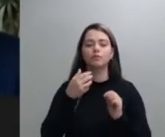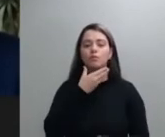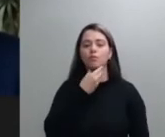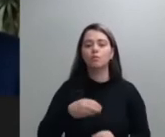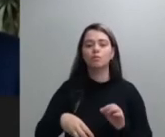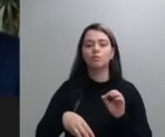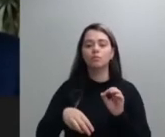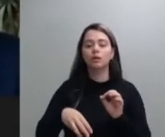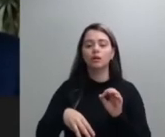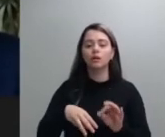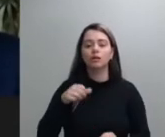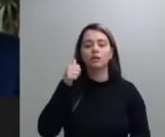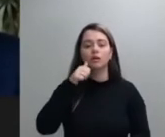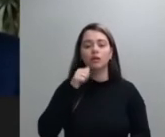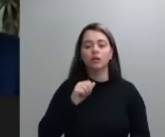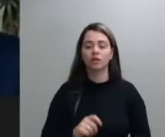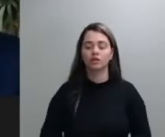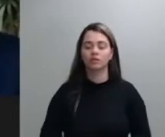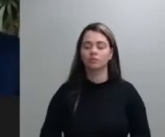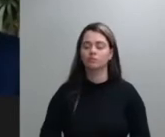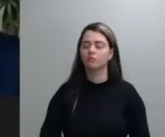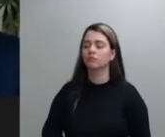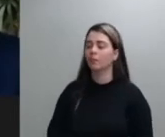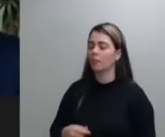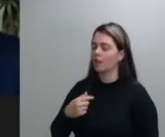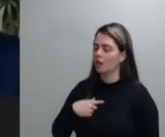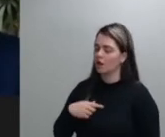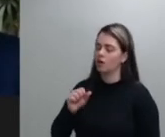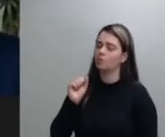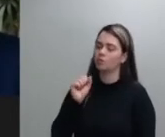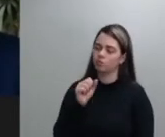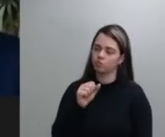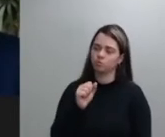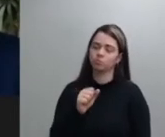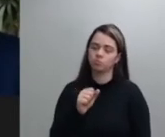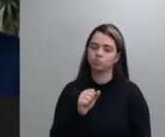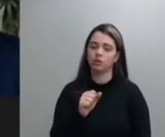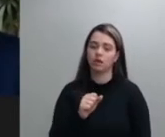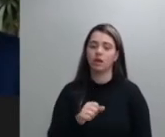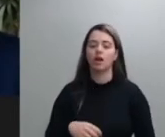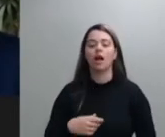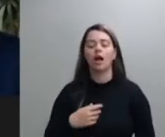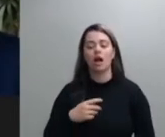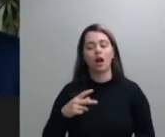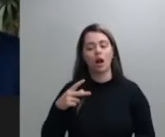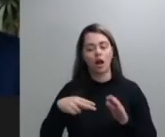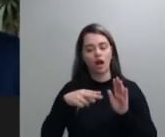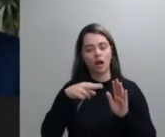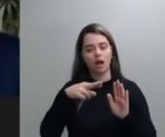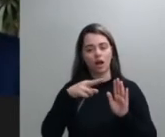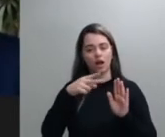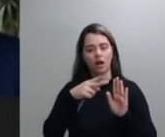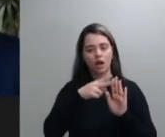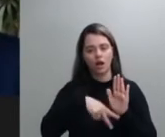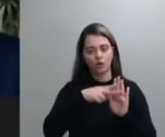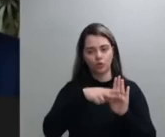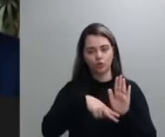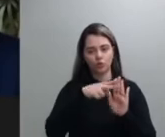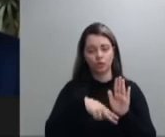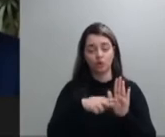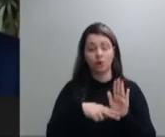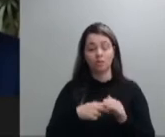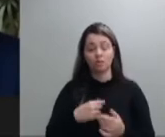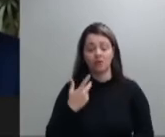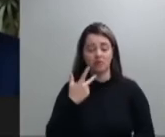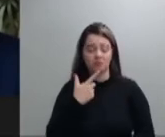da mesma forma senhor presidente eu acho que a prescrição a norma contida no regimento é bastante forte eu não vejo não veria como